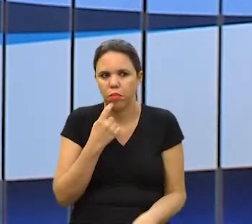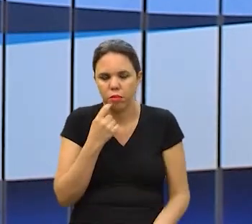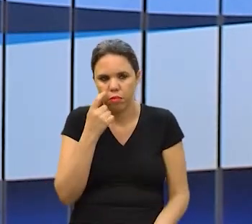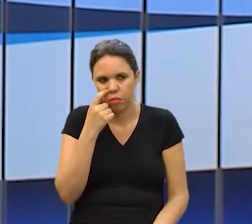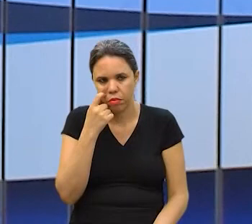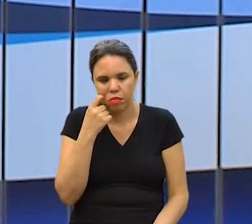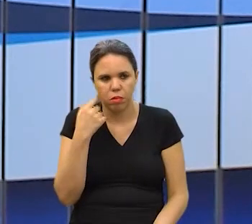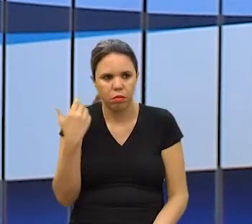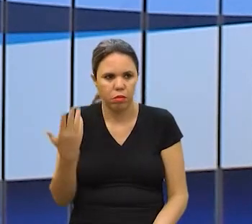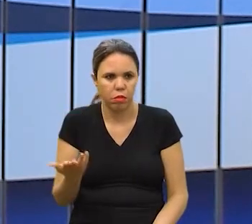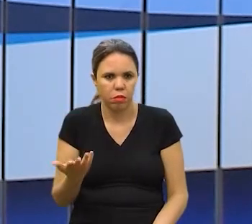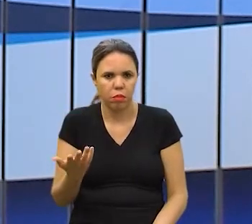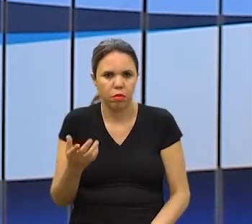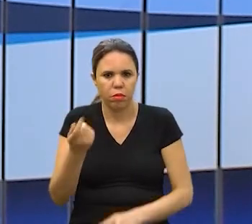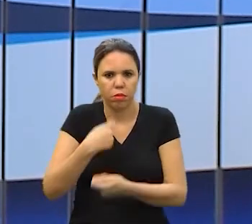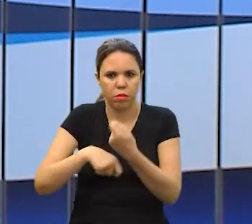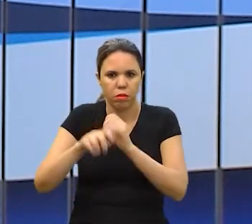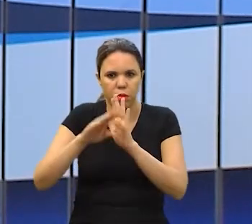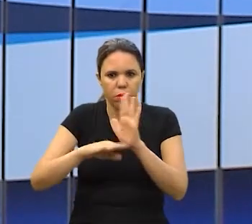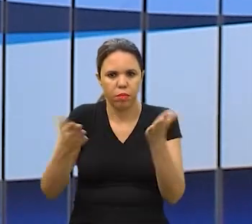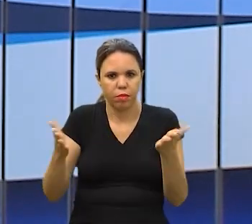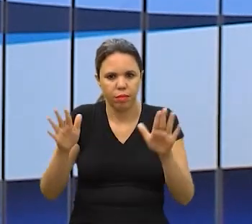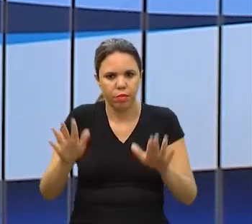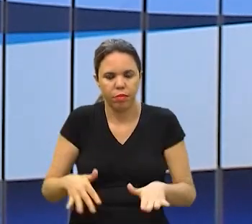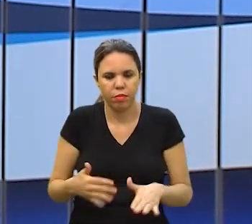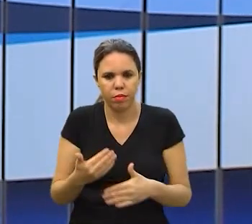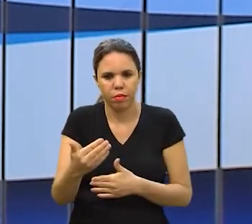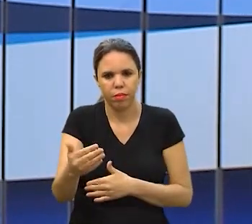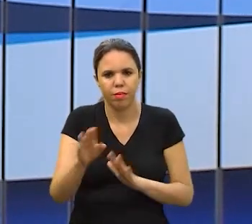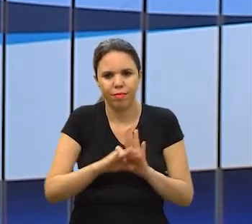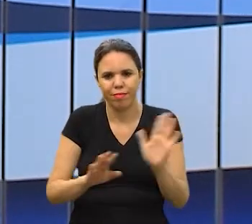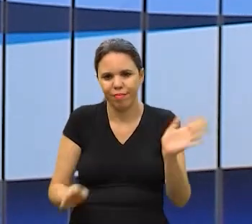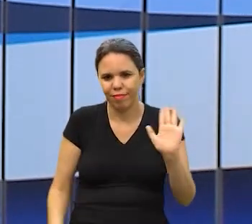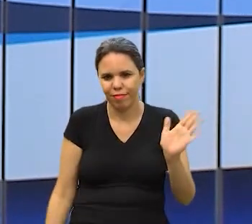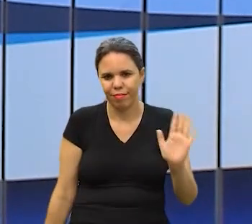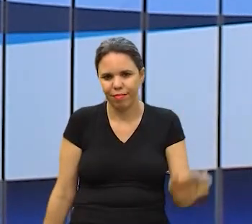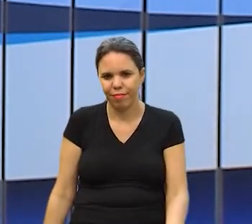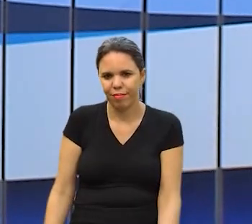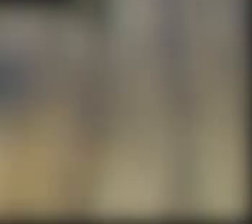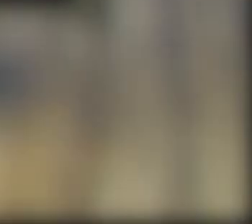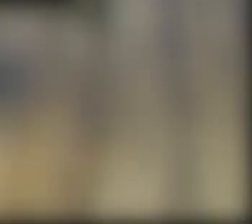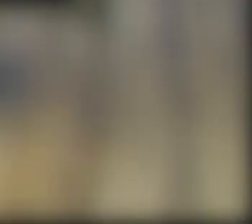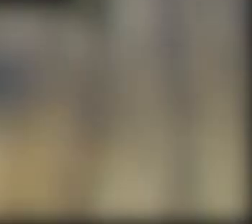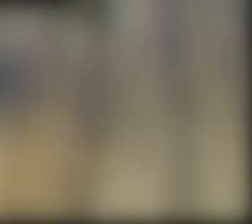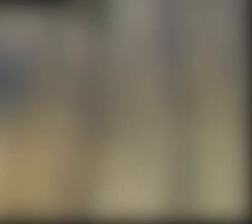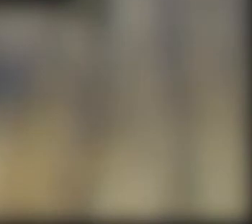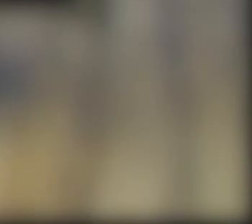Câmara Municipal de Campinas. Questão de Ordem fica por aqui. Até um próximo programa.